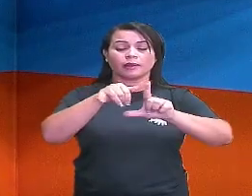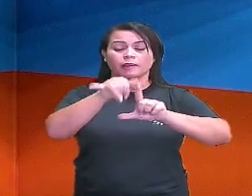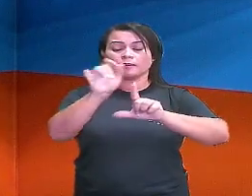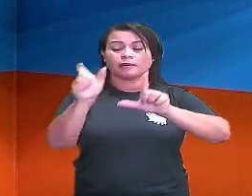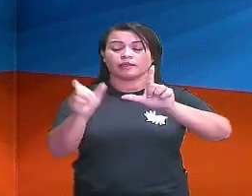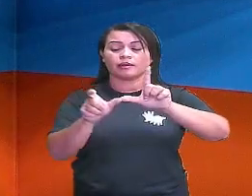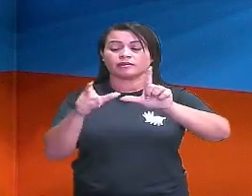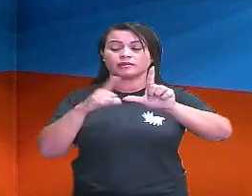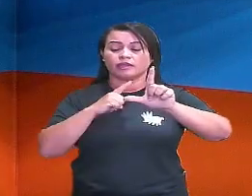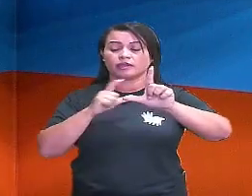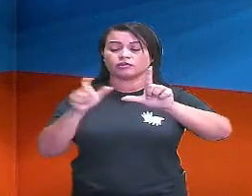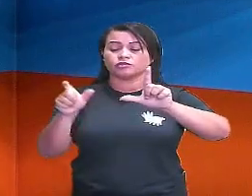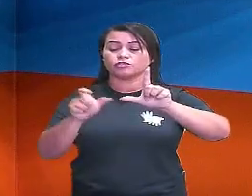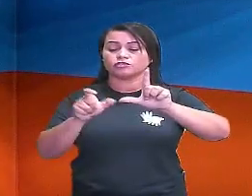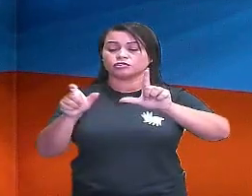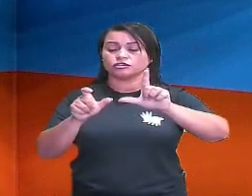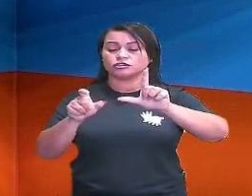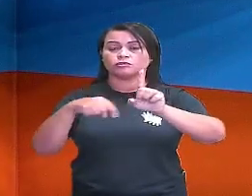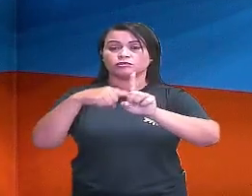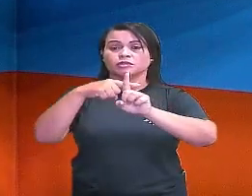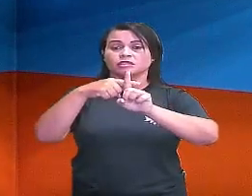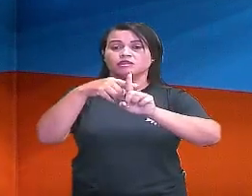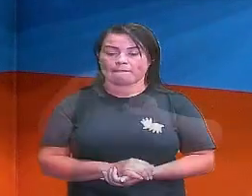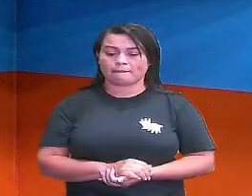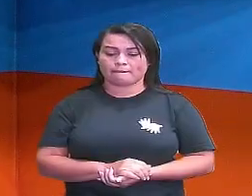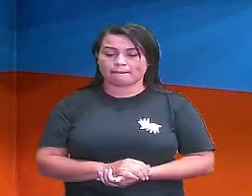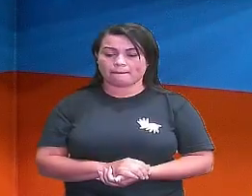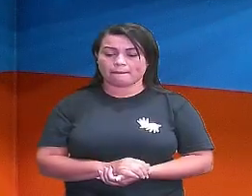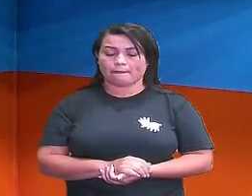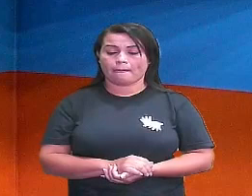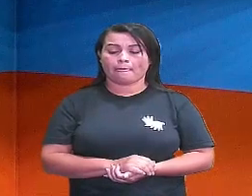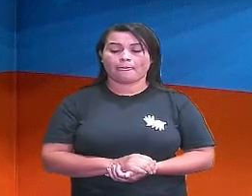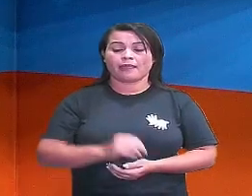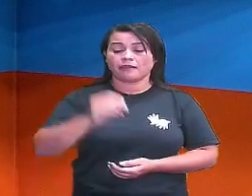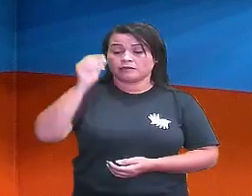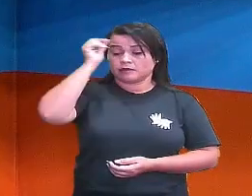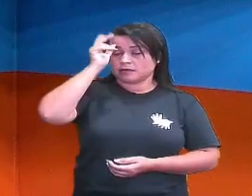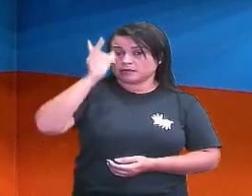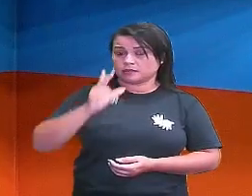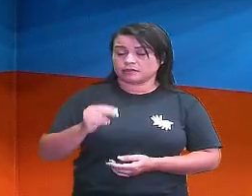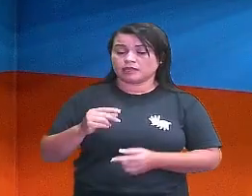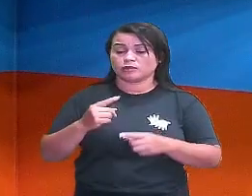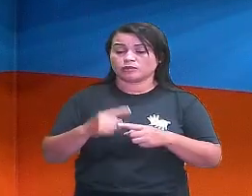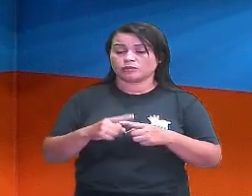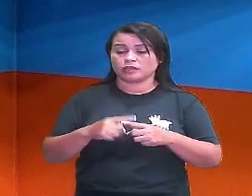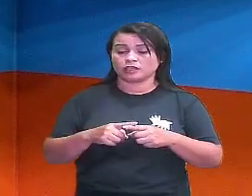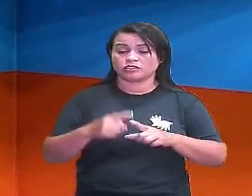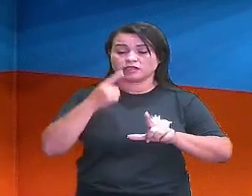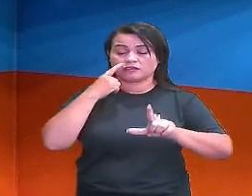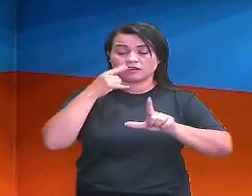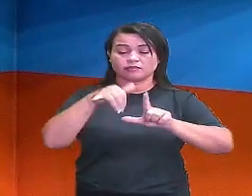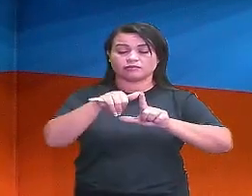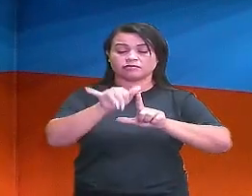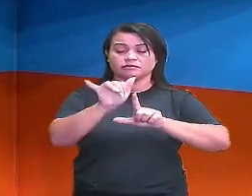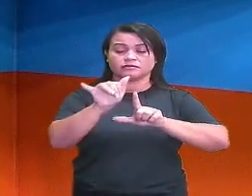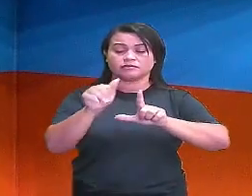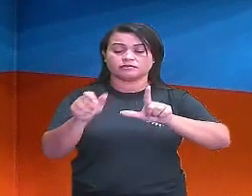X positivo e Y positivo. Então, se liga aí, porque a gente vai fazer essa representação no